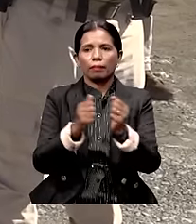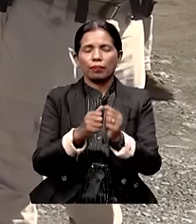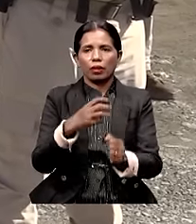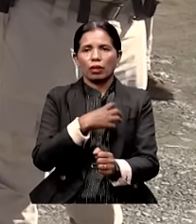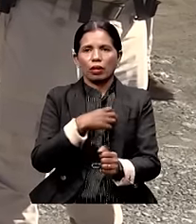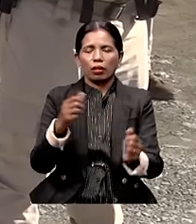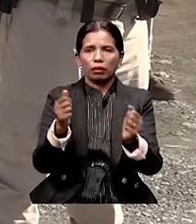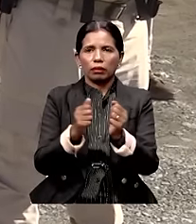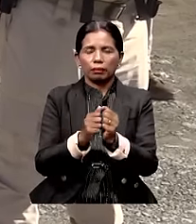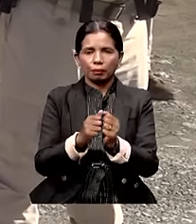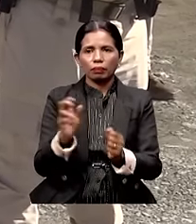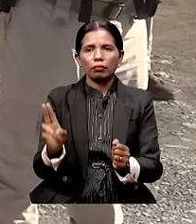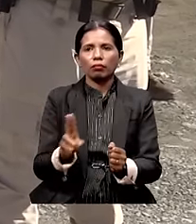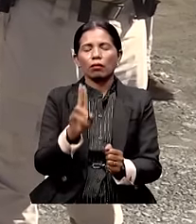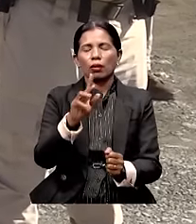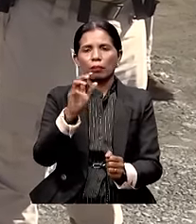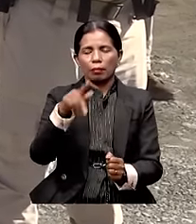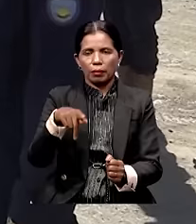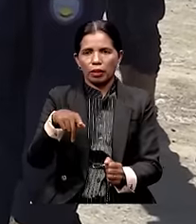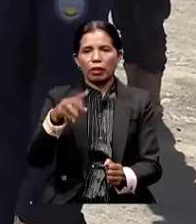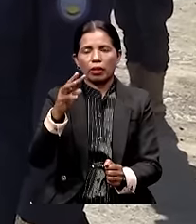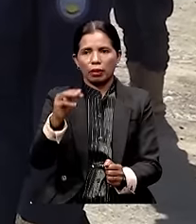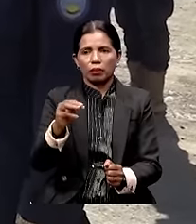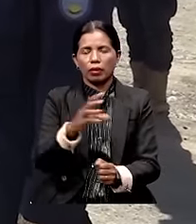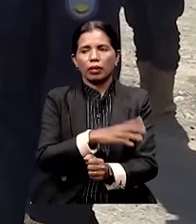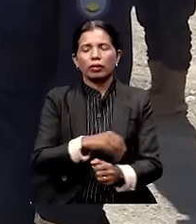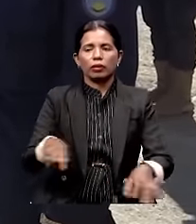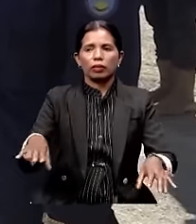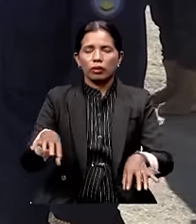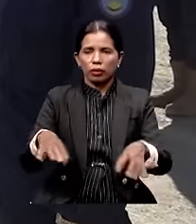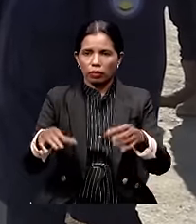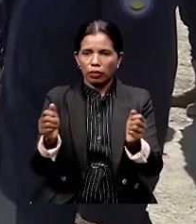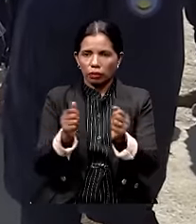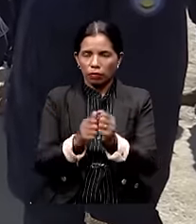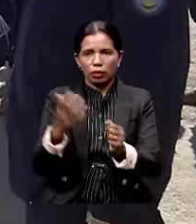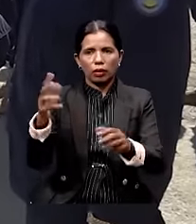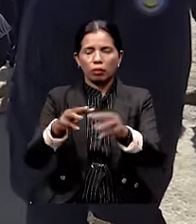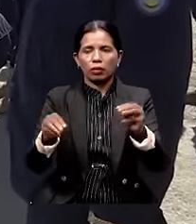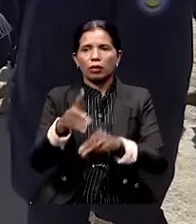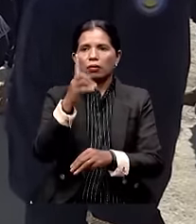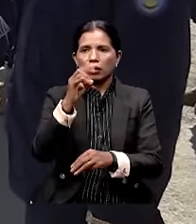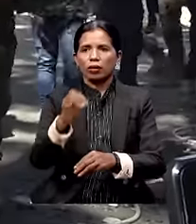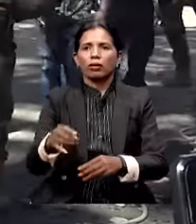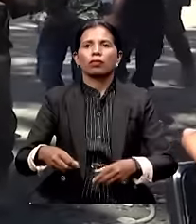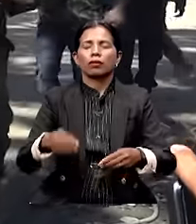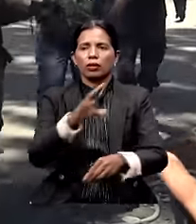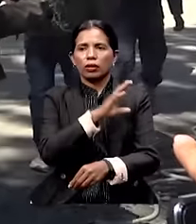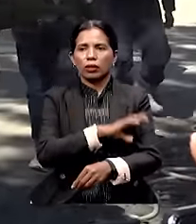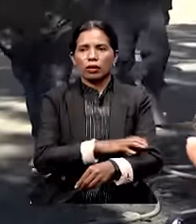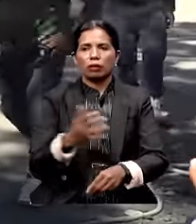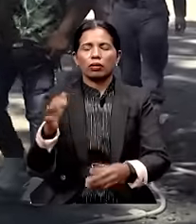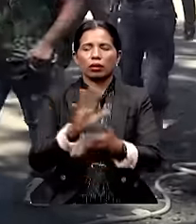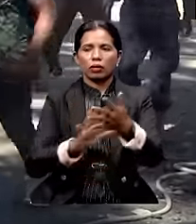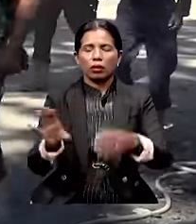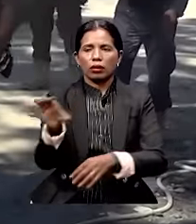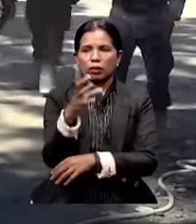especial polícia no unidade polícia marítima, ato reforça polícia esquadra Sira e município de Ili, onde for segurança para celebração